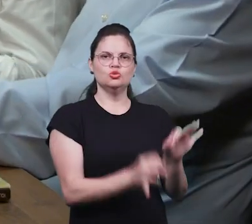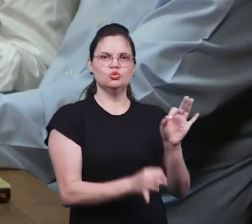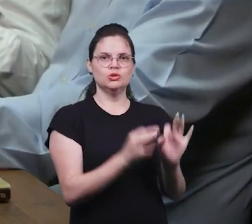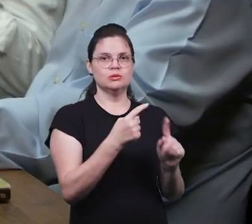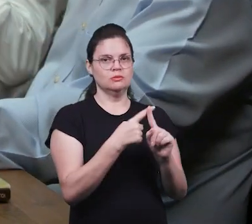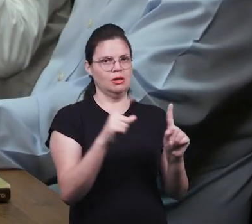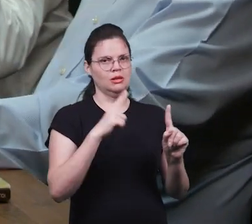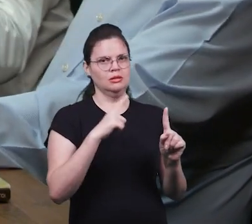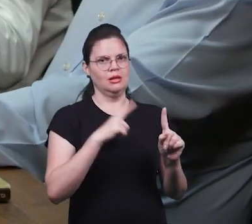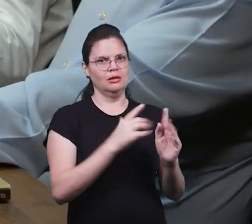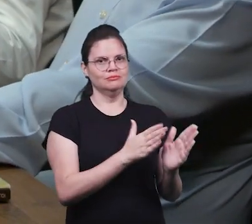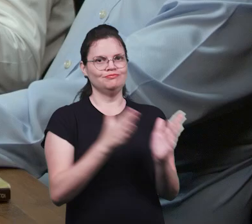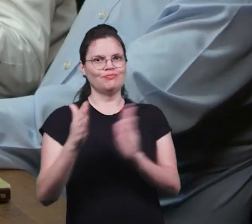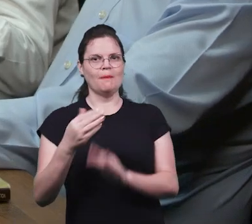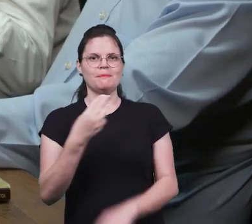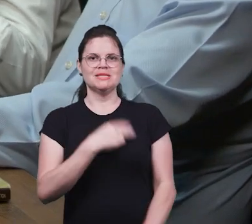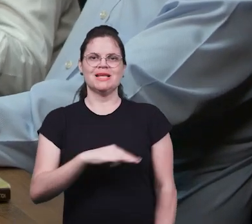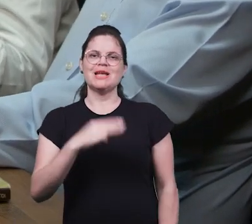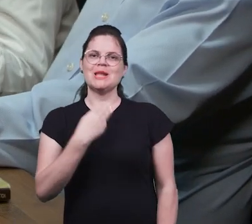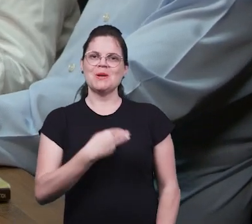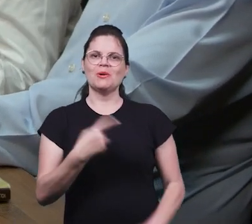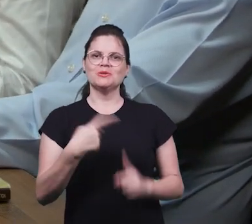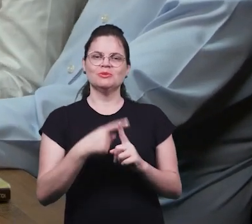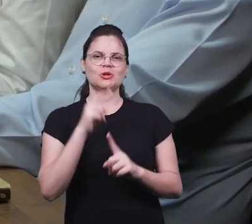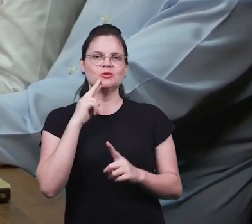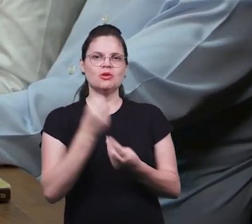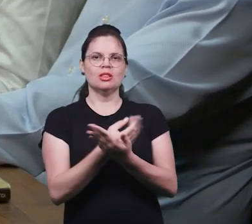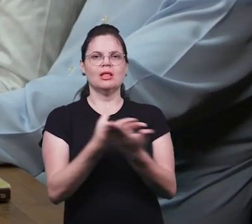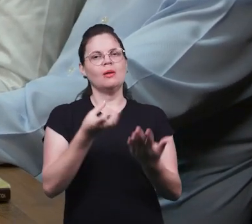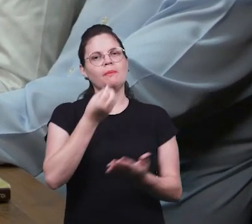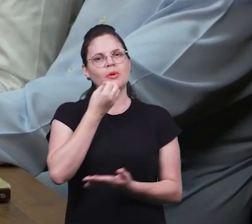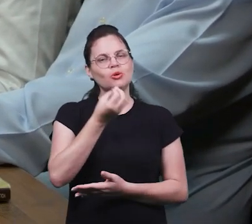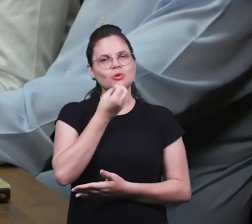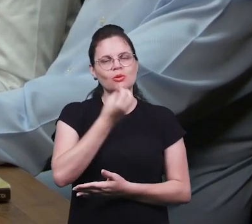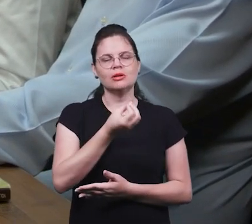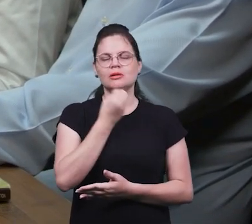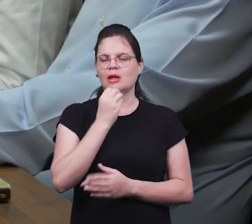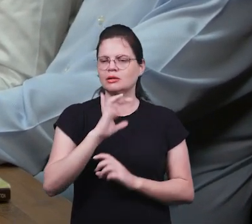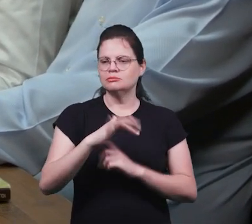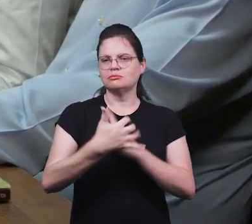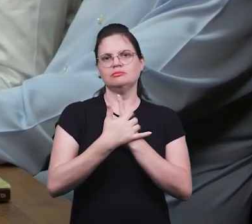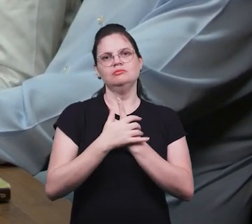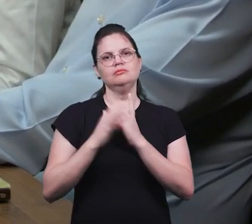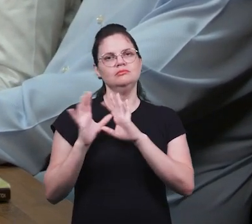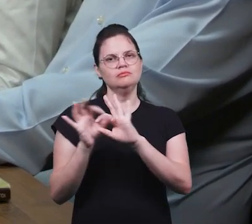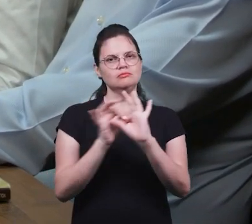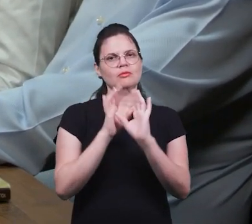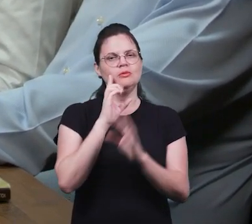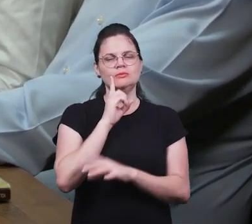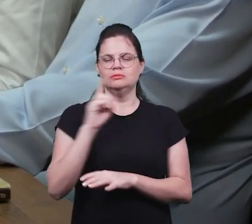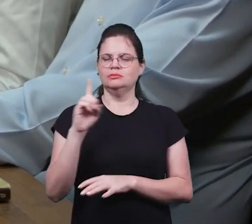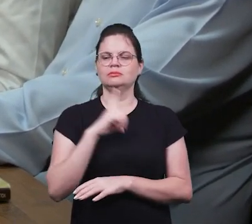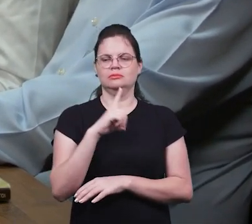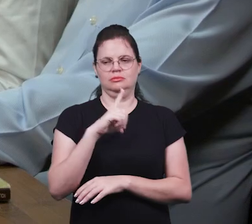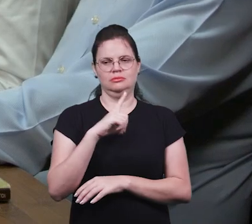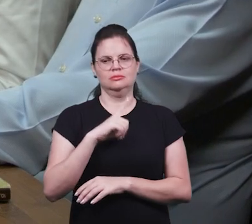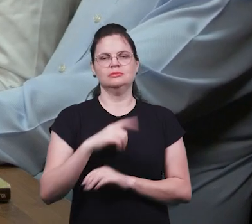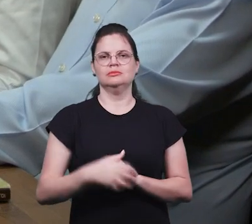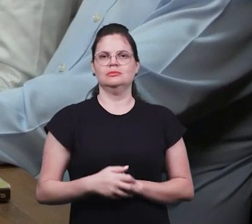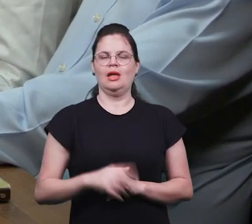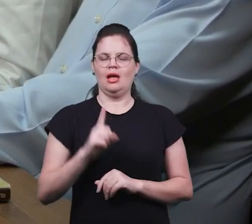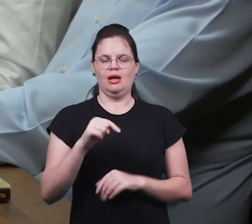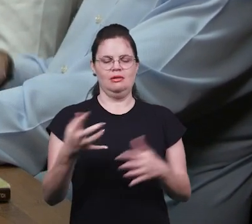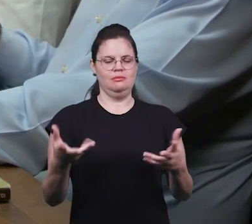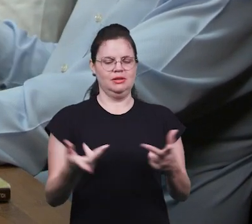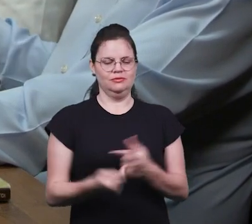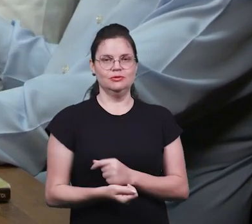porta aberta, tem uma janela para você ter comunhão com Deus. A oportunidade de resgate do homem, né? De resgate do homem. Glória a Deus. Isso é